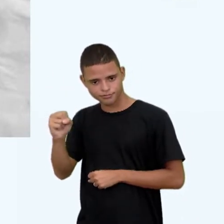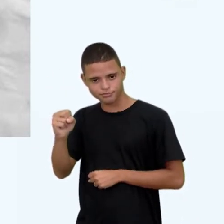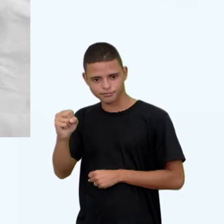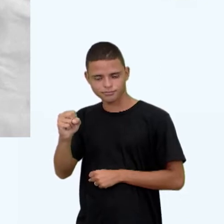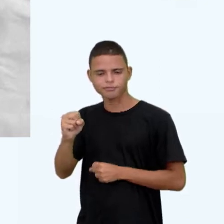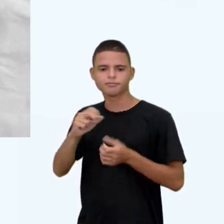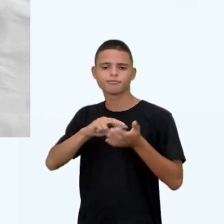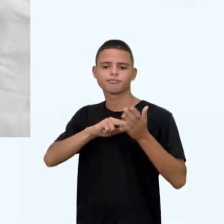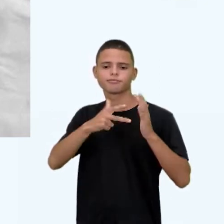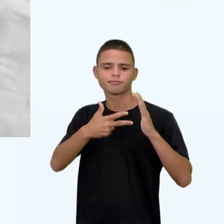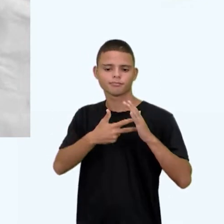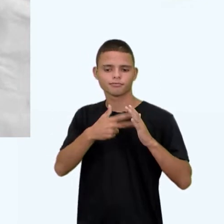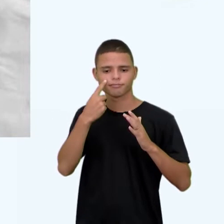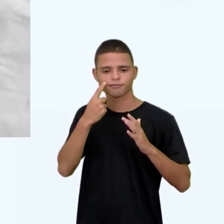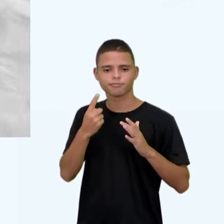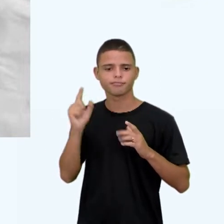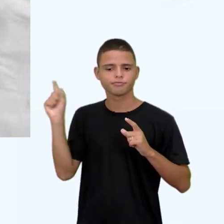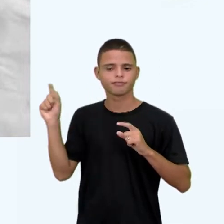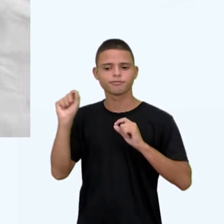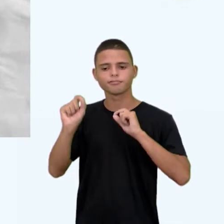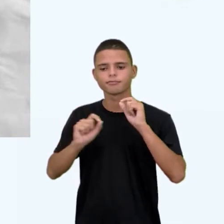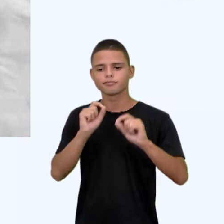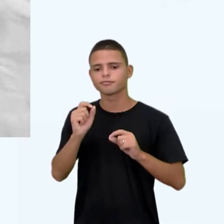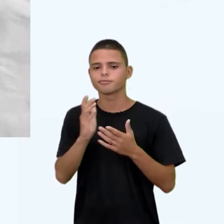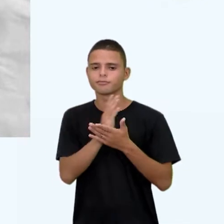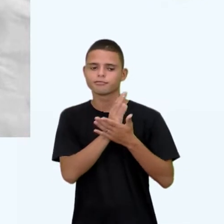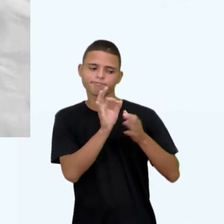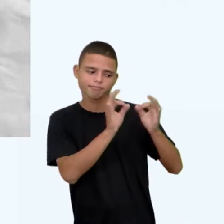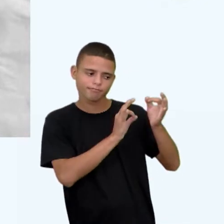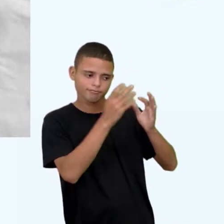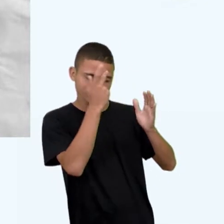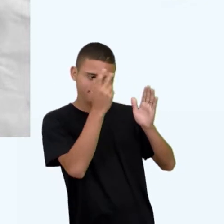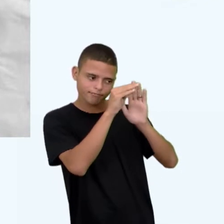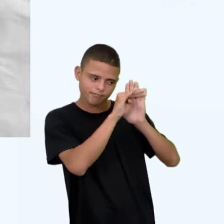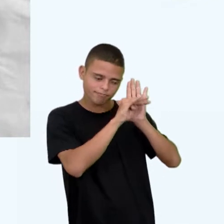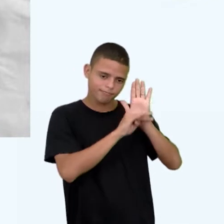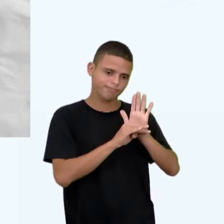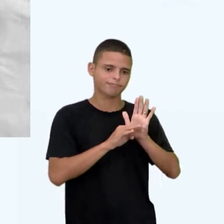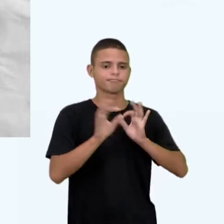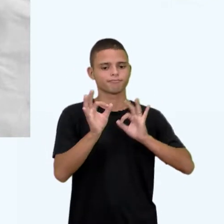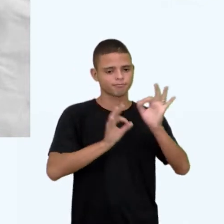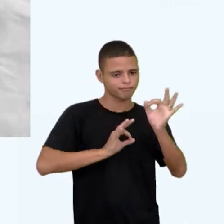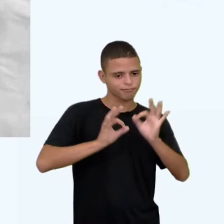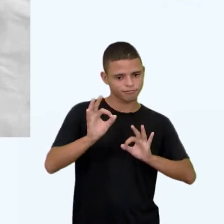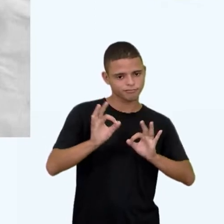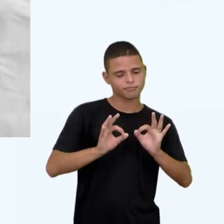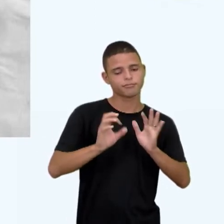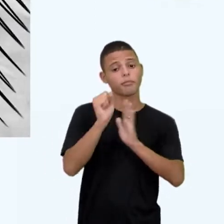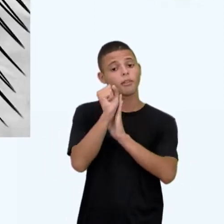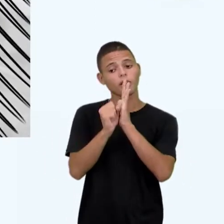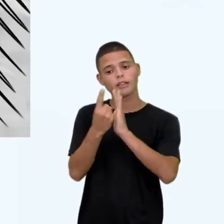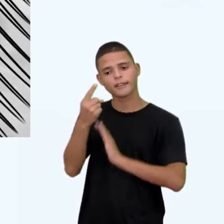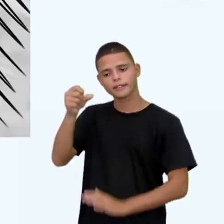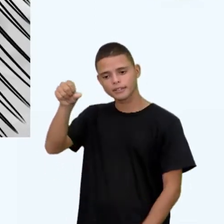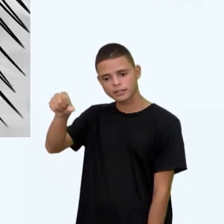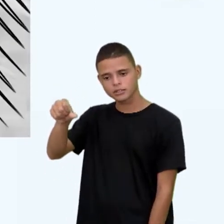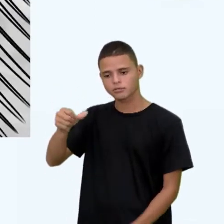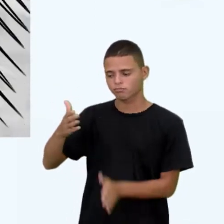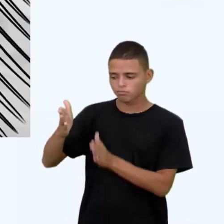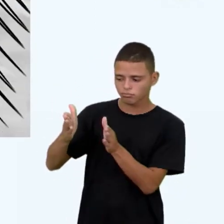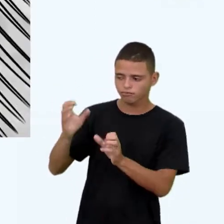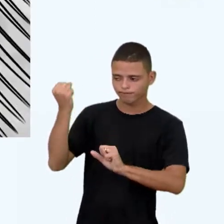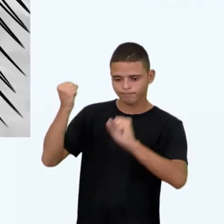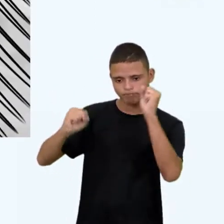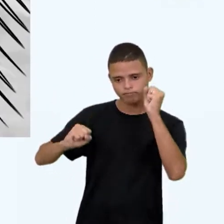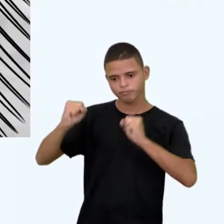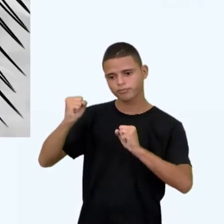dizia o seguinte: um plano ou esquema concebido por uma pessoa para algo que será realizado. No século XIX, durante a Revolução